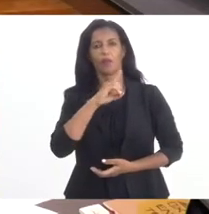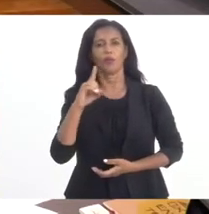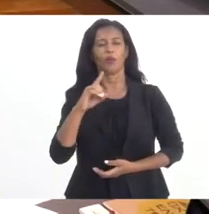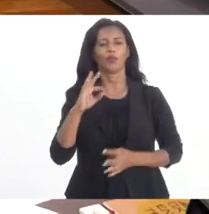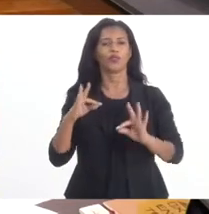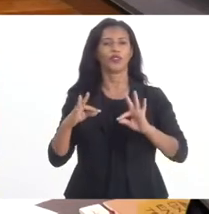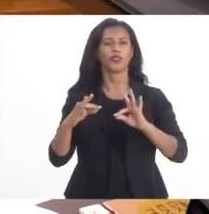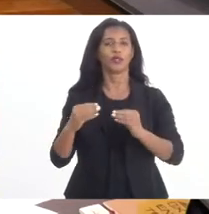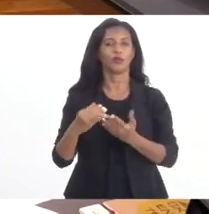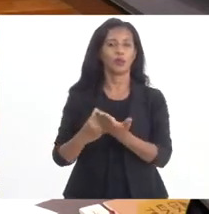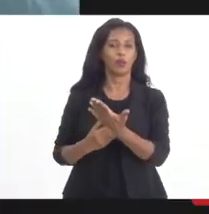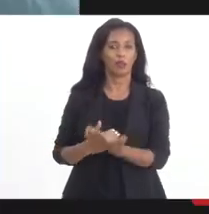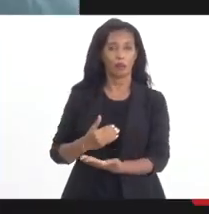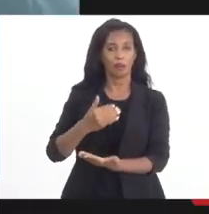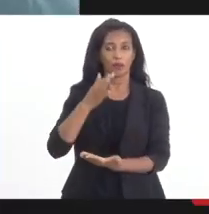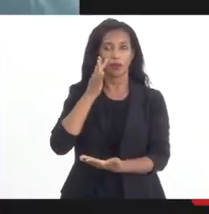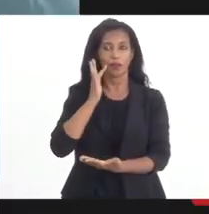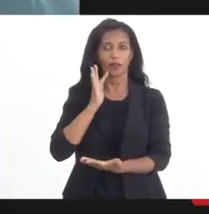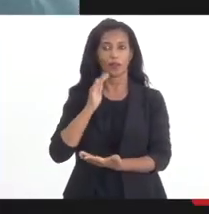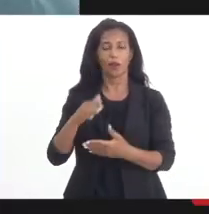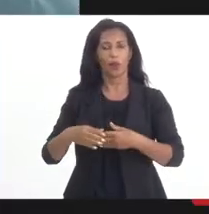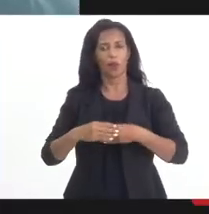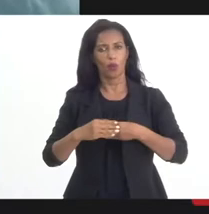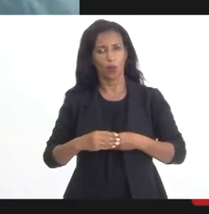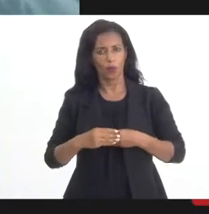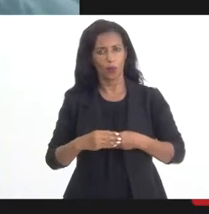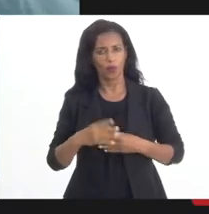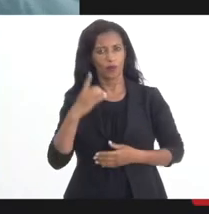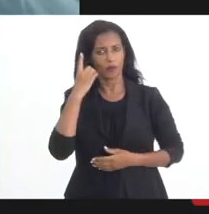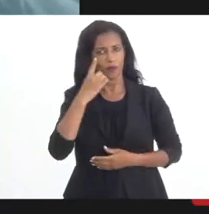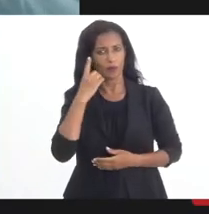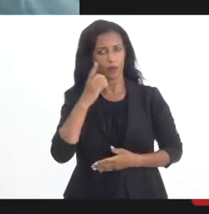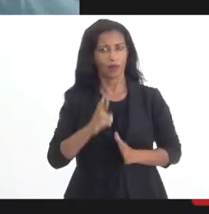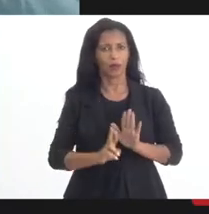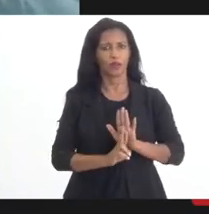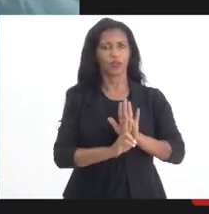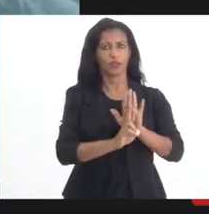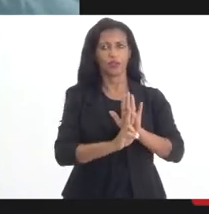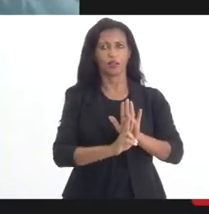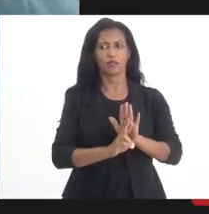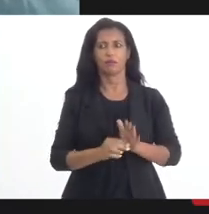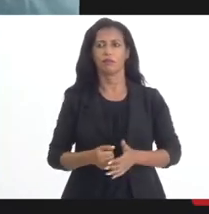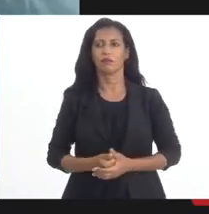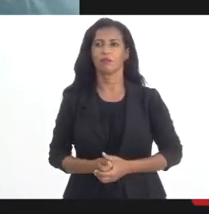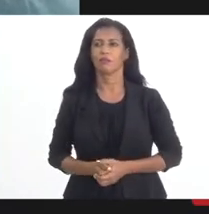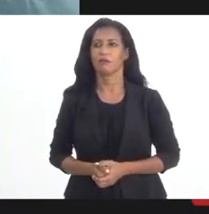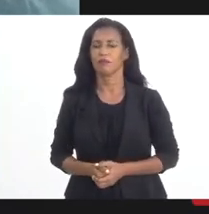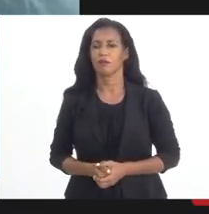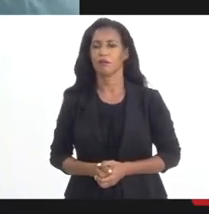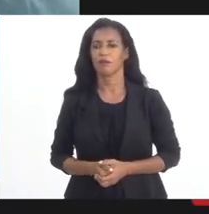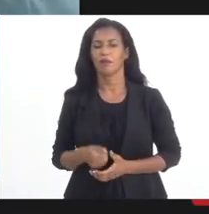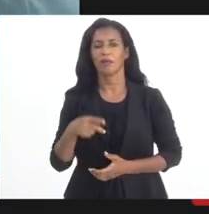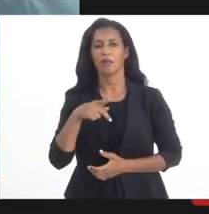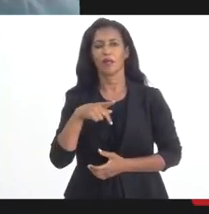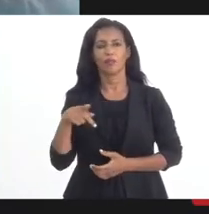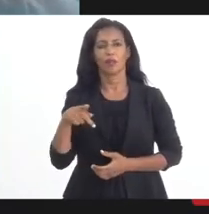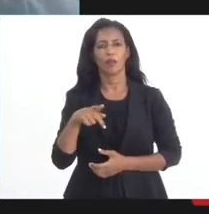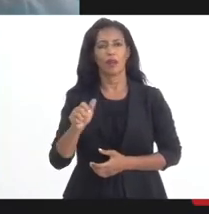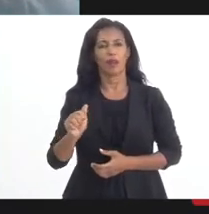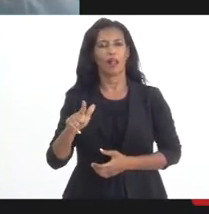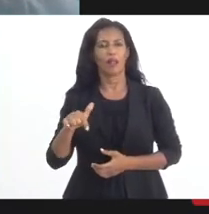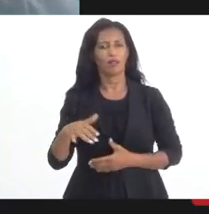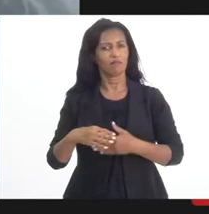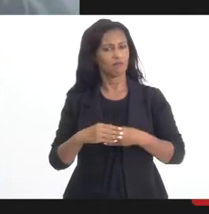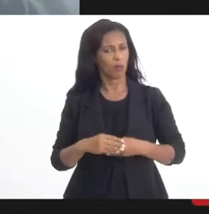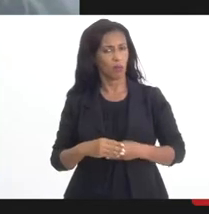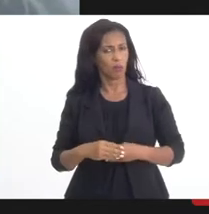do deputado Serafini, cumprimento a todos os deputados e autoridades presentes, a professor Dario também, meus